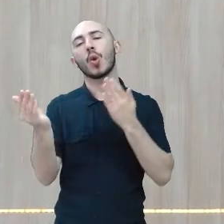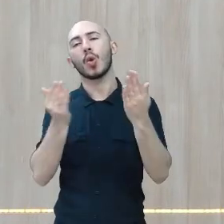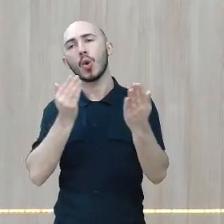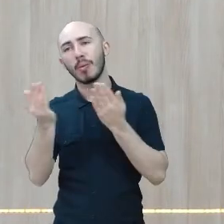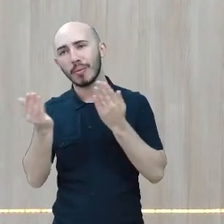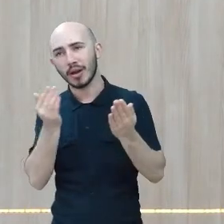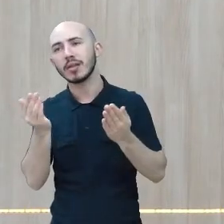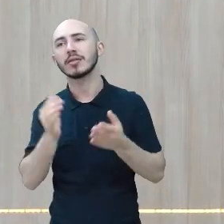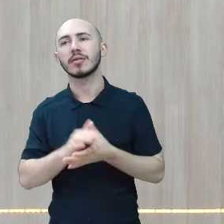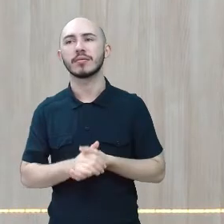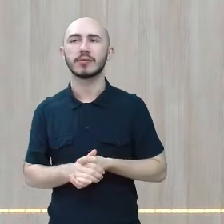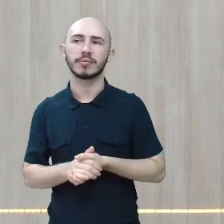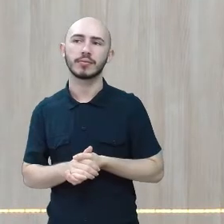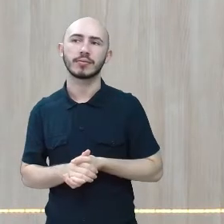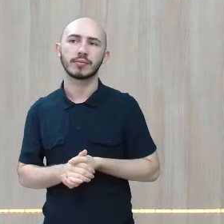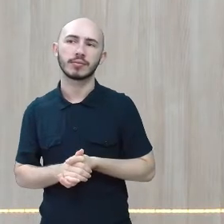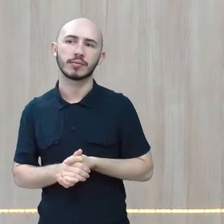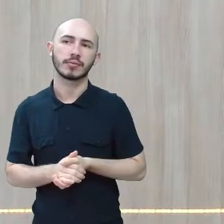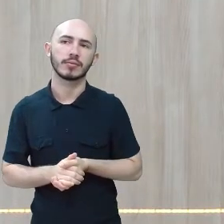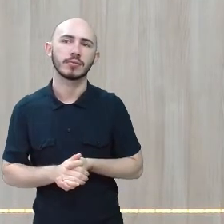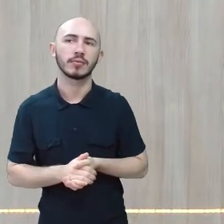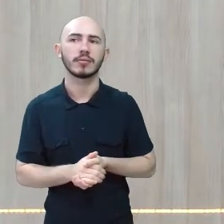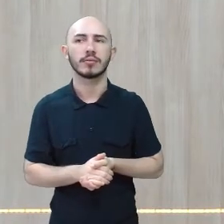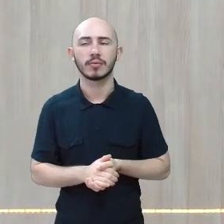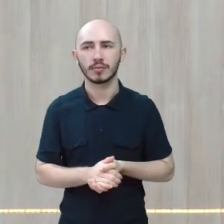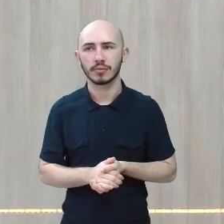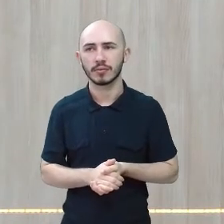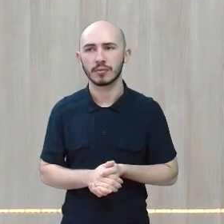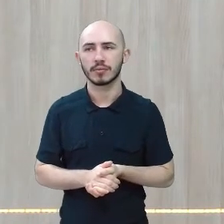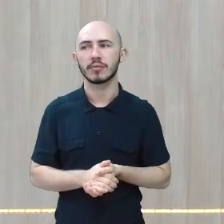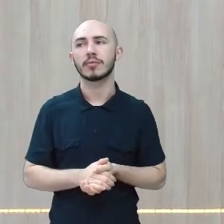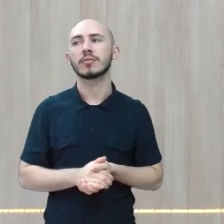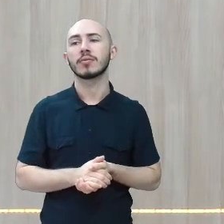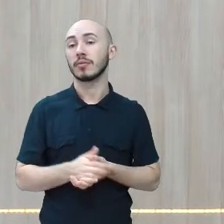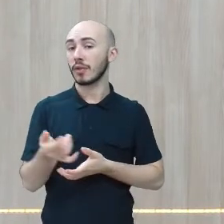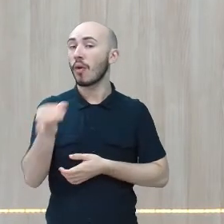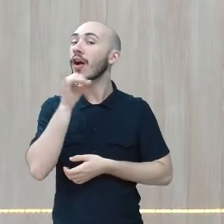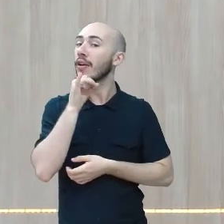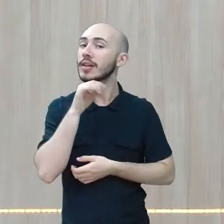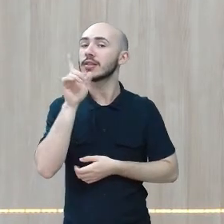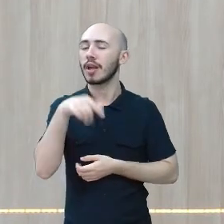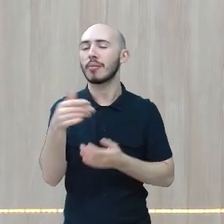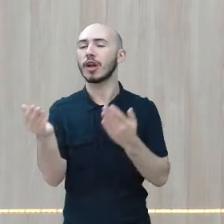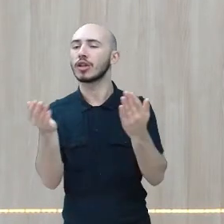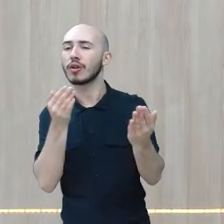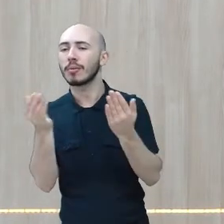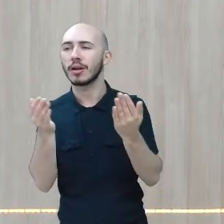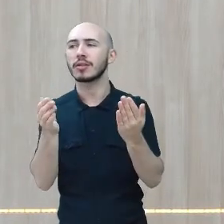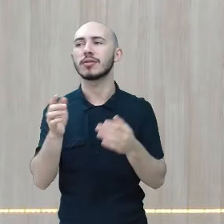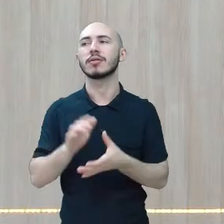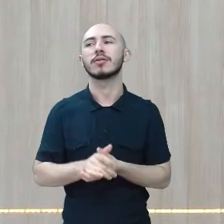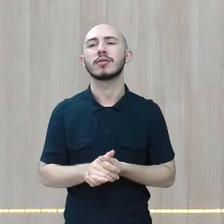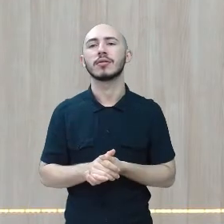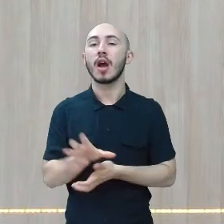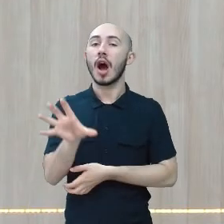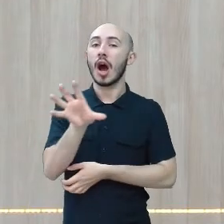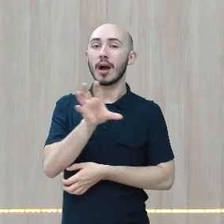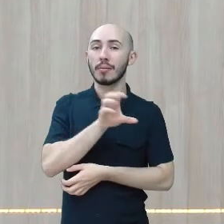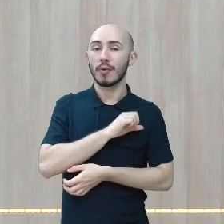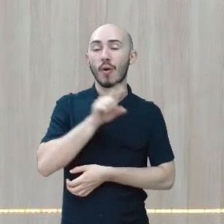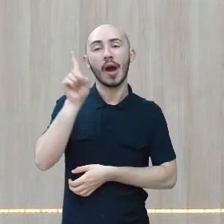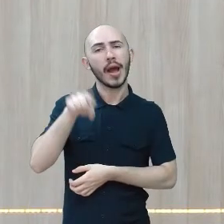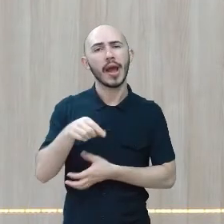uma metáfora, não é? É um exemplo de comparação. Não é? Quando você vê não é? O amor é